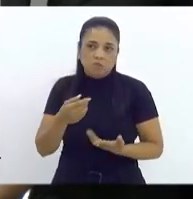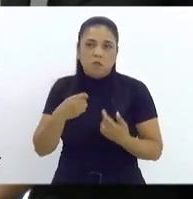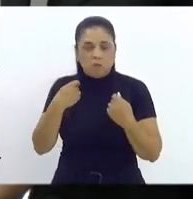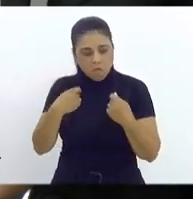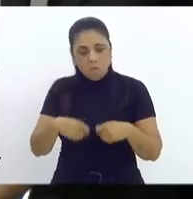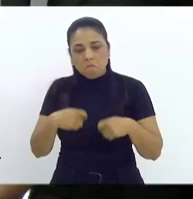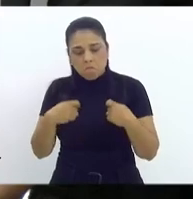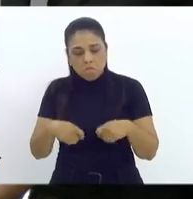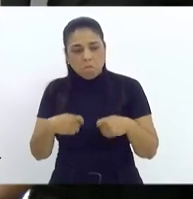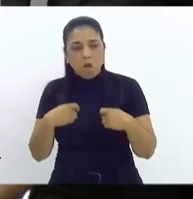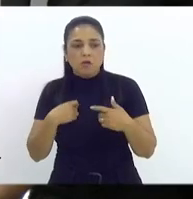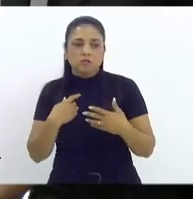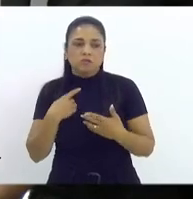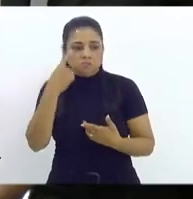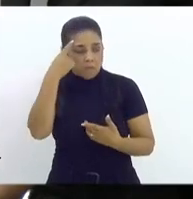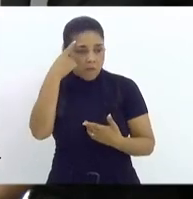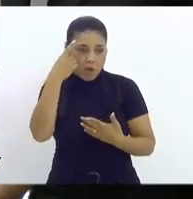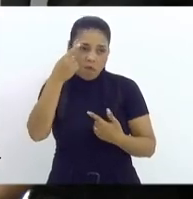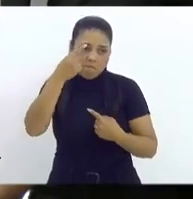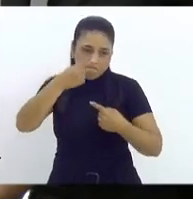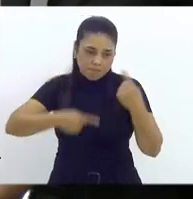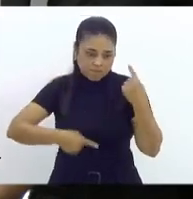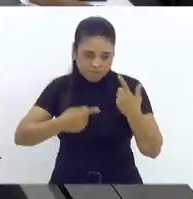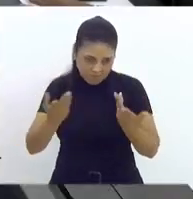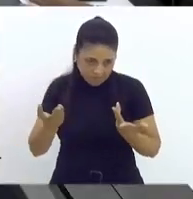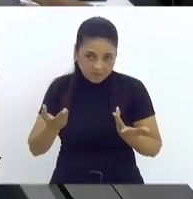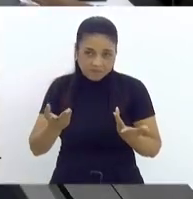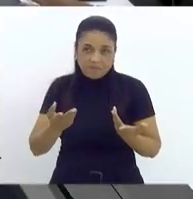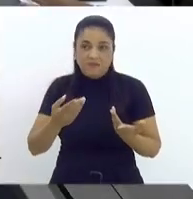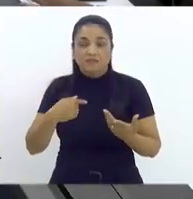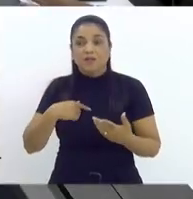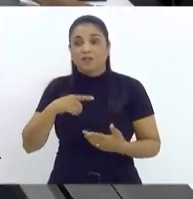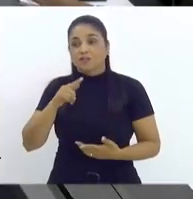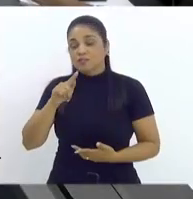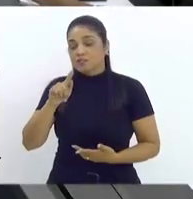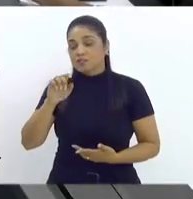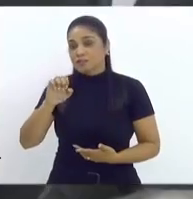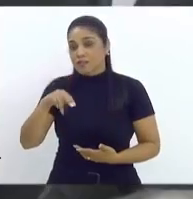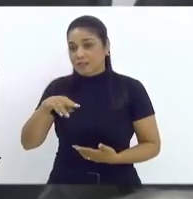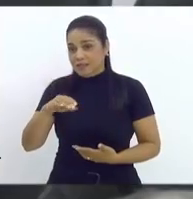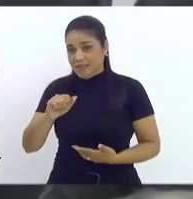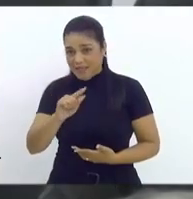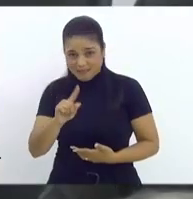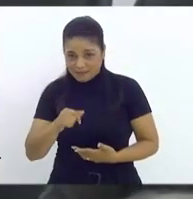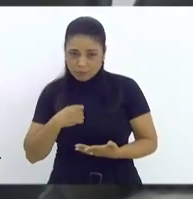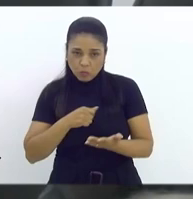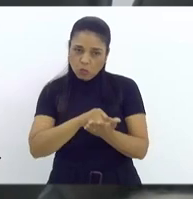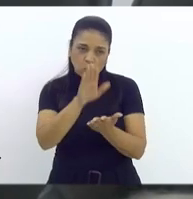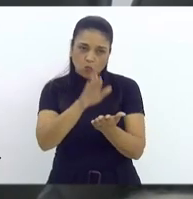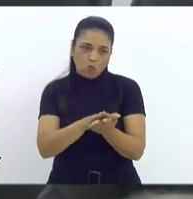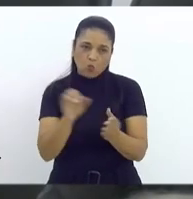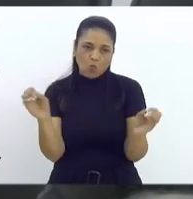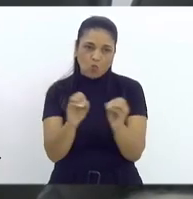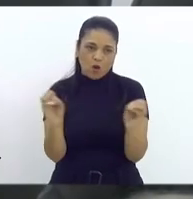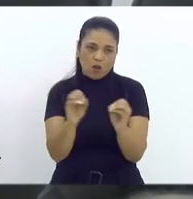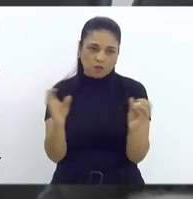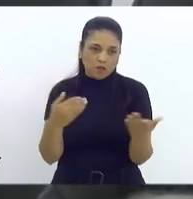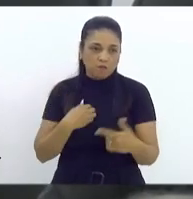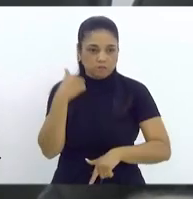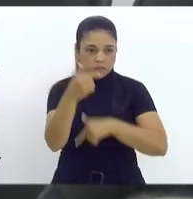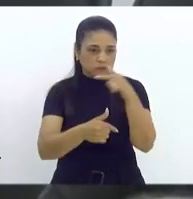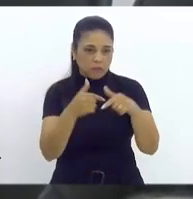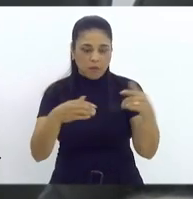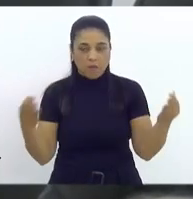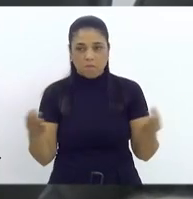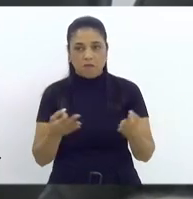a memória pode falhar. Ou seja, a Genersa não multou em absolutamente nada. O trabalho é perfeito e